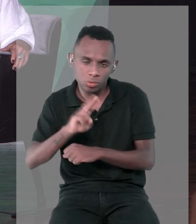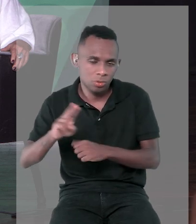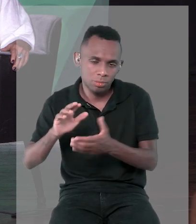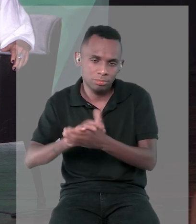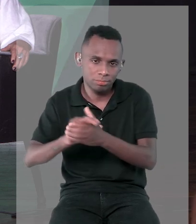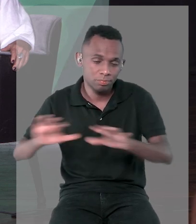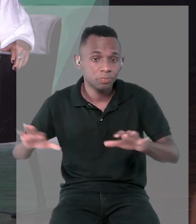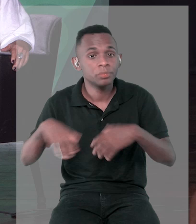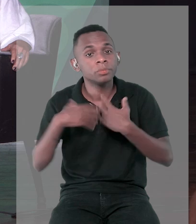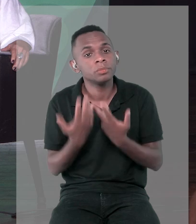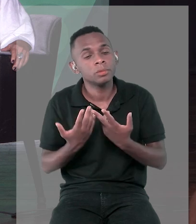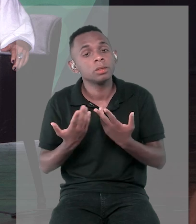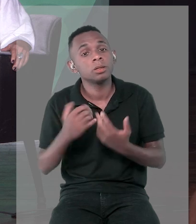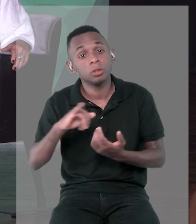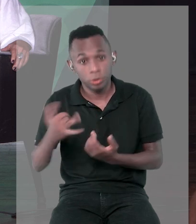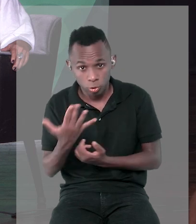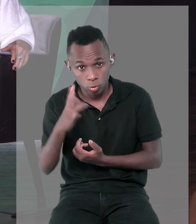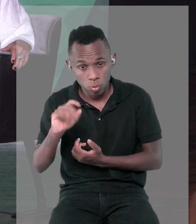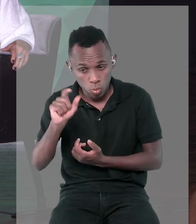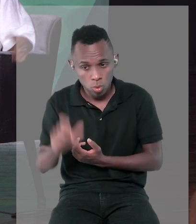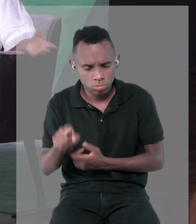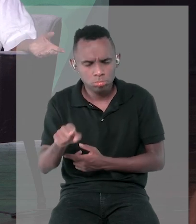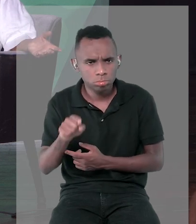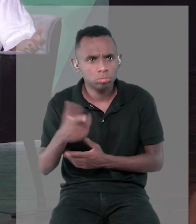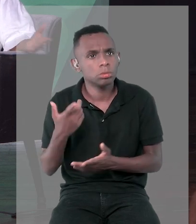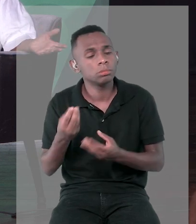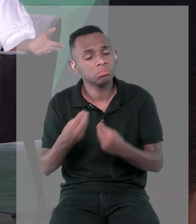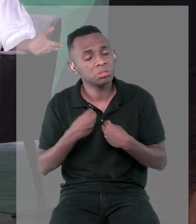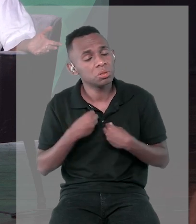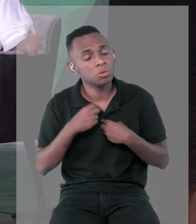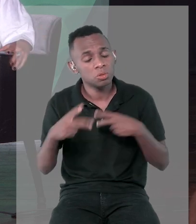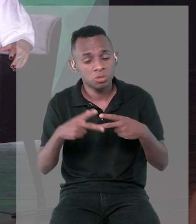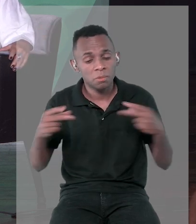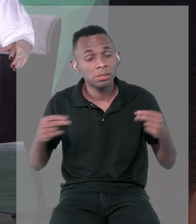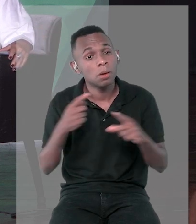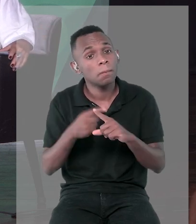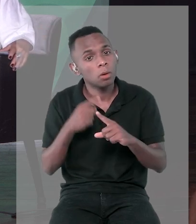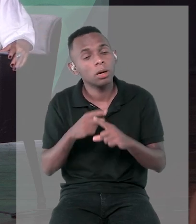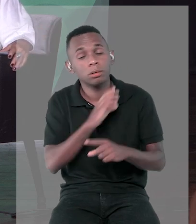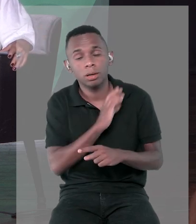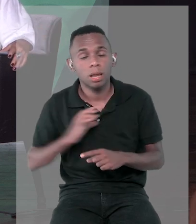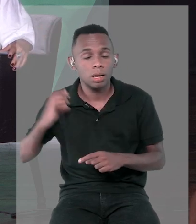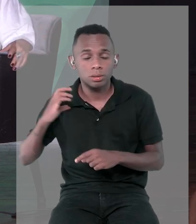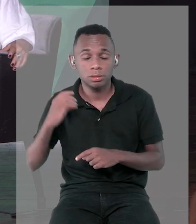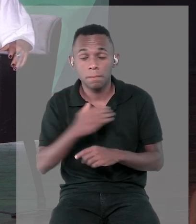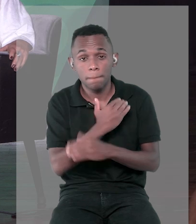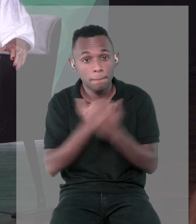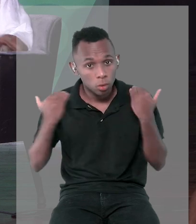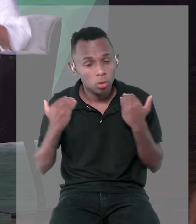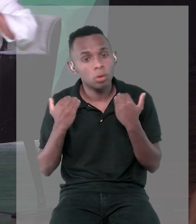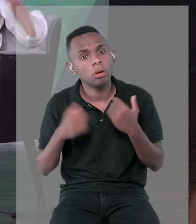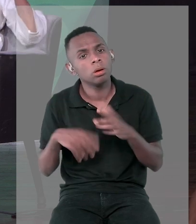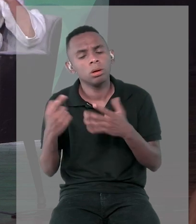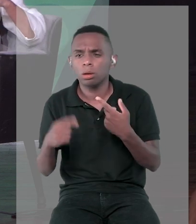de nome, mas o João Carlos me deu, né, de presente, porque quando a Clarice faleceu,